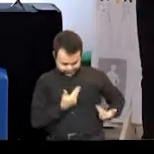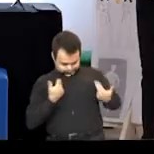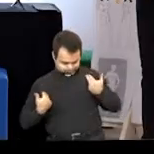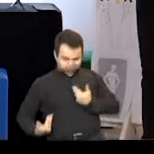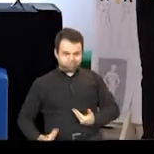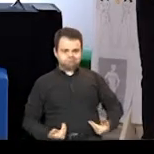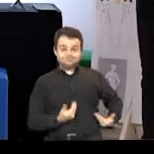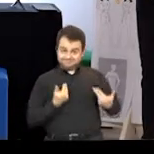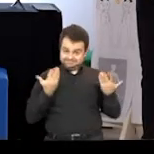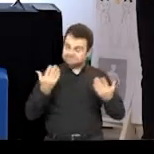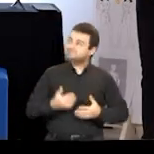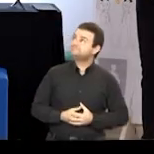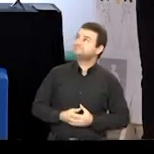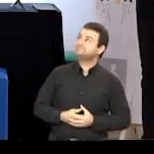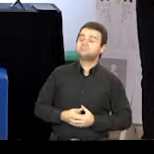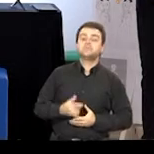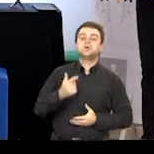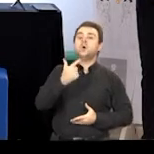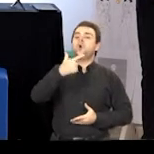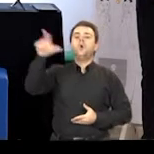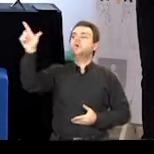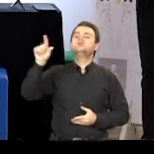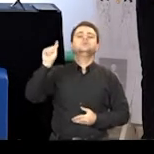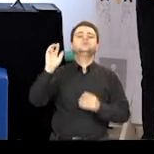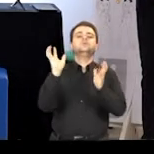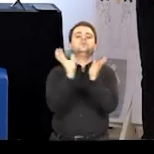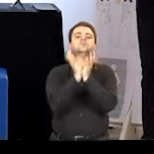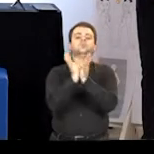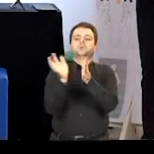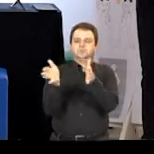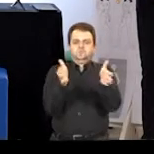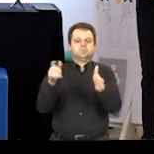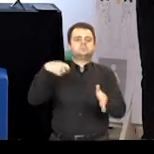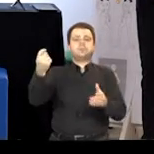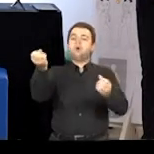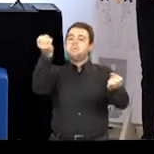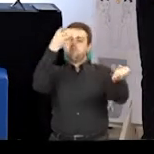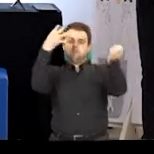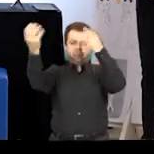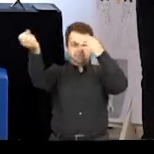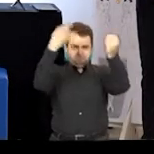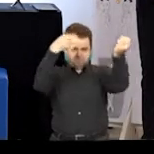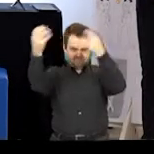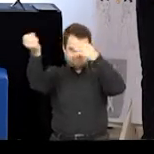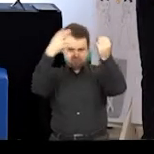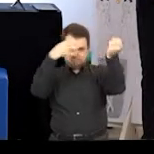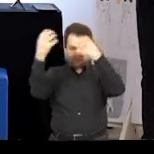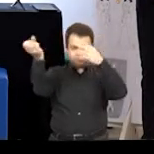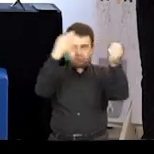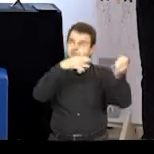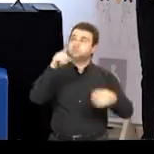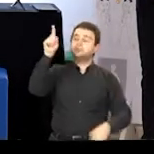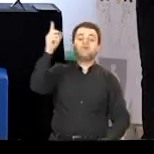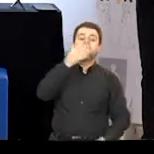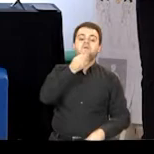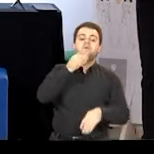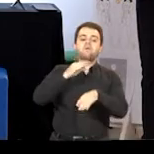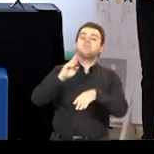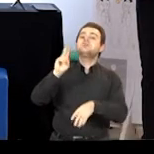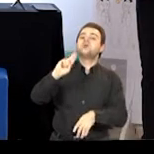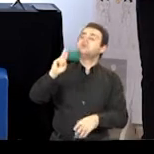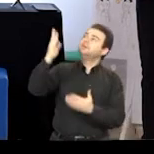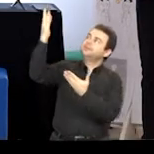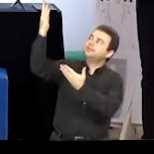Aqui nós temos o papa da pop art, isso mesmo, ele, o Andy Warhol, o cara que